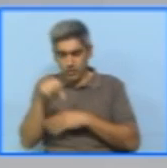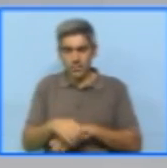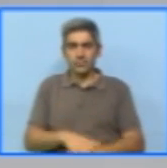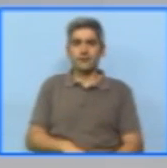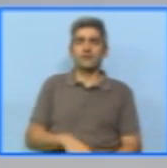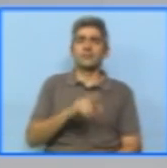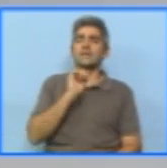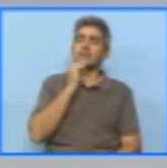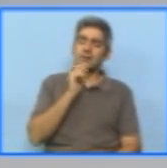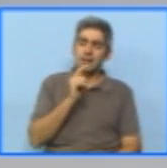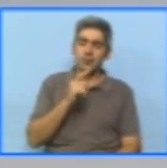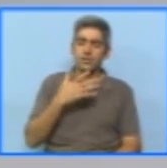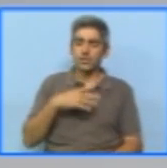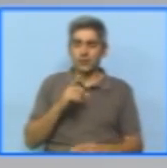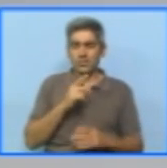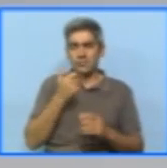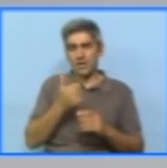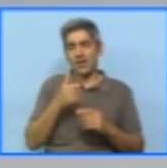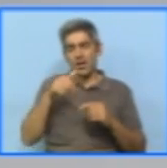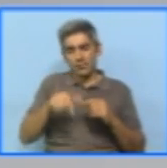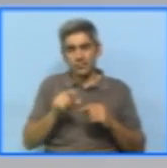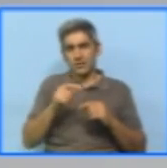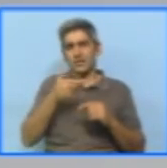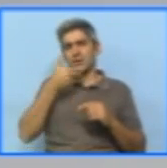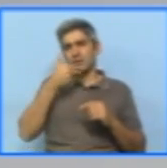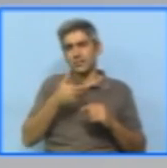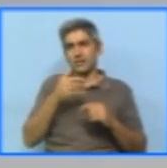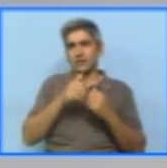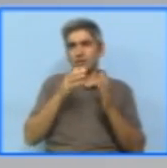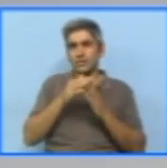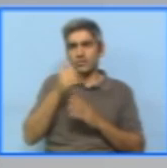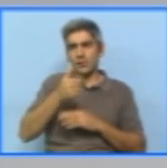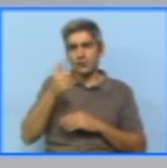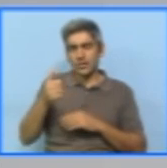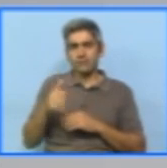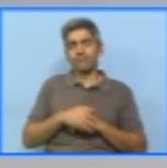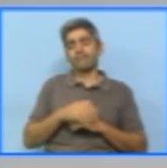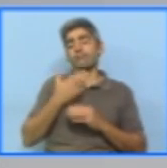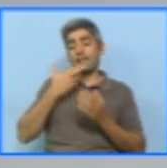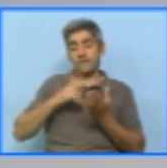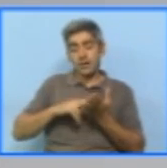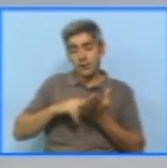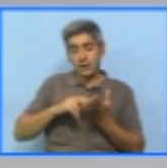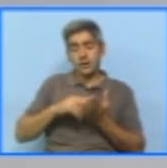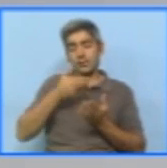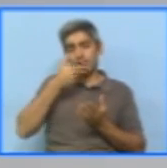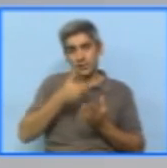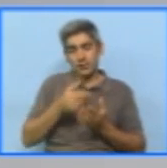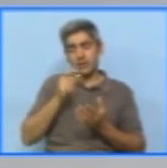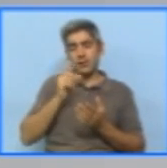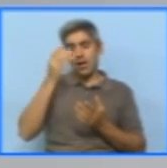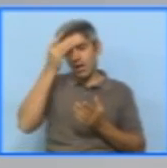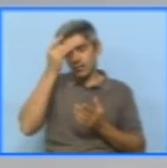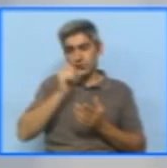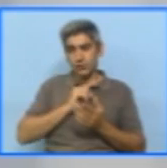Padre Nélio, não querer o bem imediato, mas a sabedoria que dá todos os bens. A verdadeira sabedoria, e acho